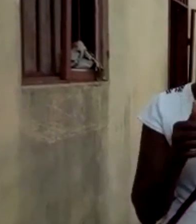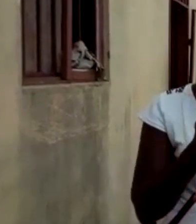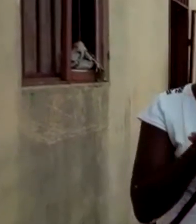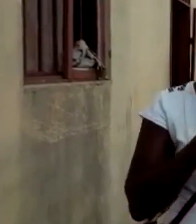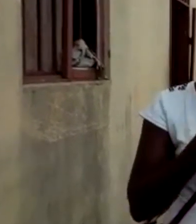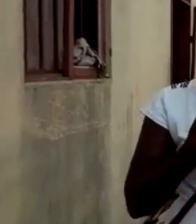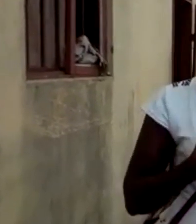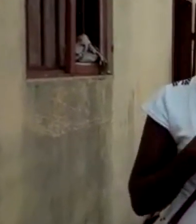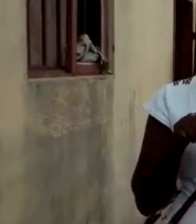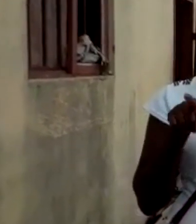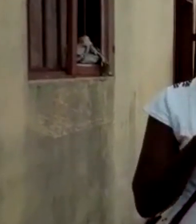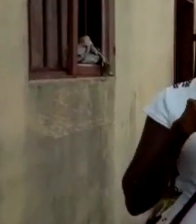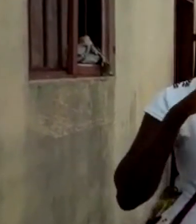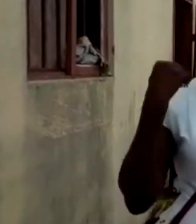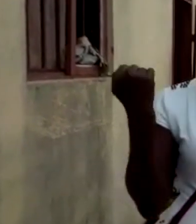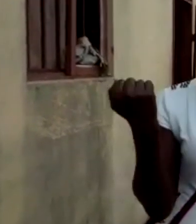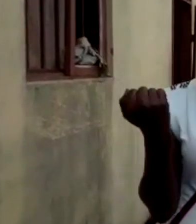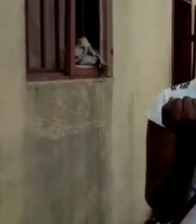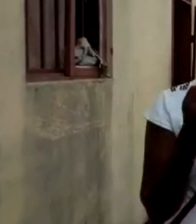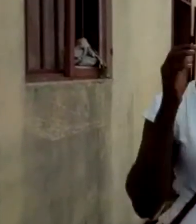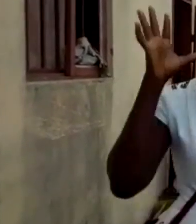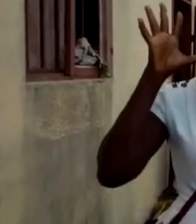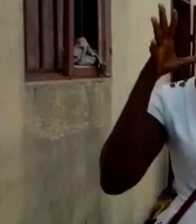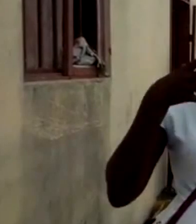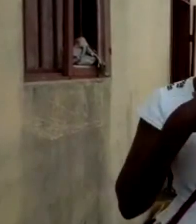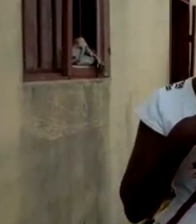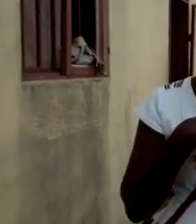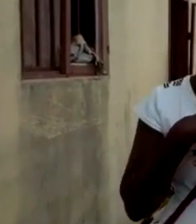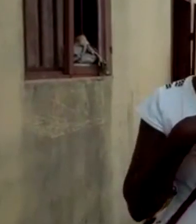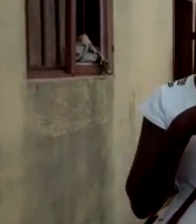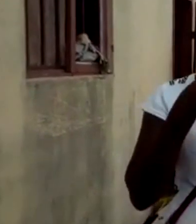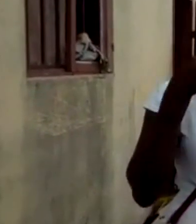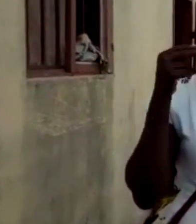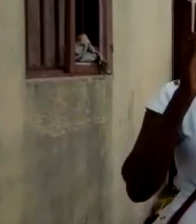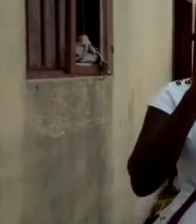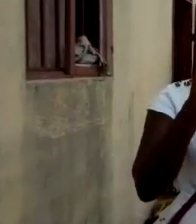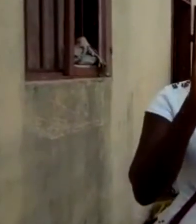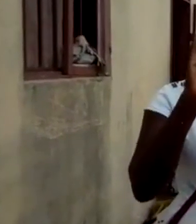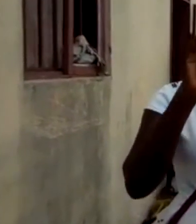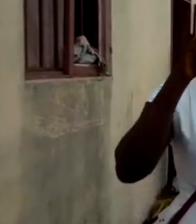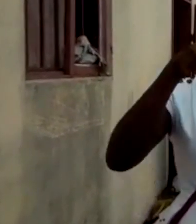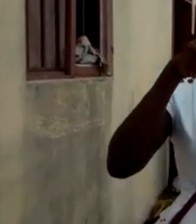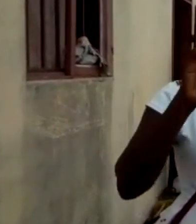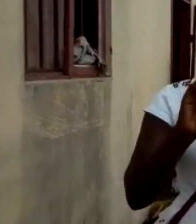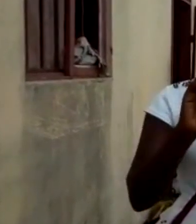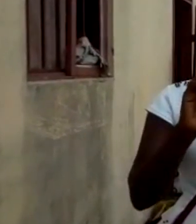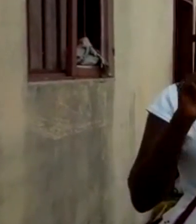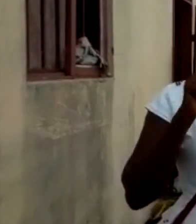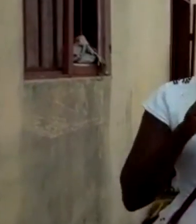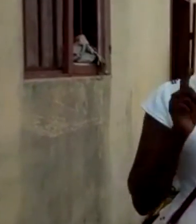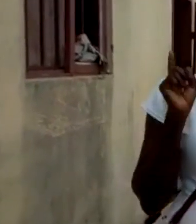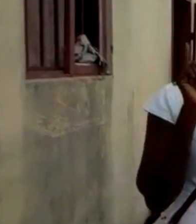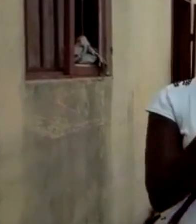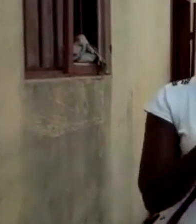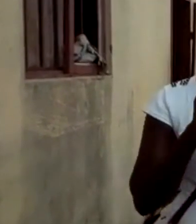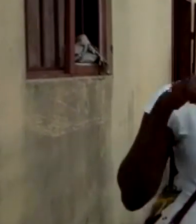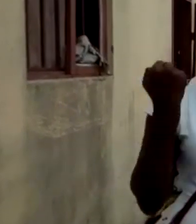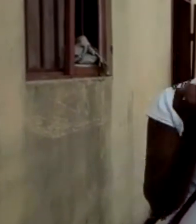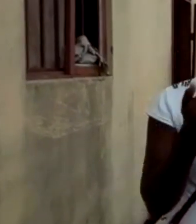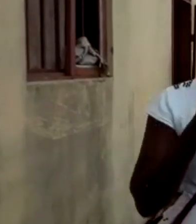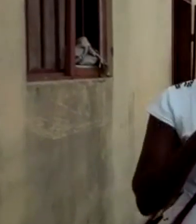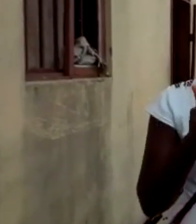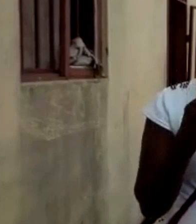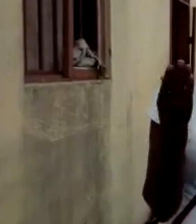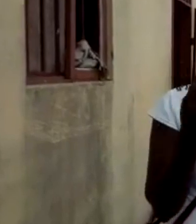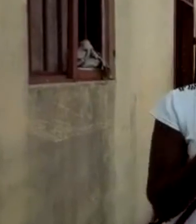tenho recebido assistência da Associação Muçulmana SIMO, Associação Desportiva de Pessoas com